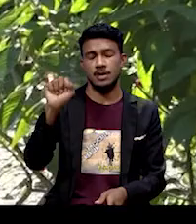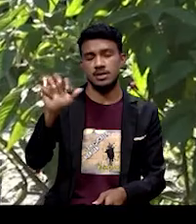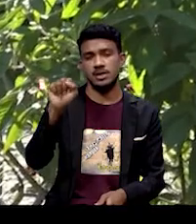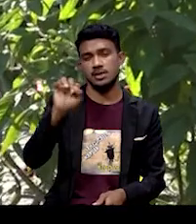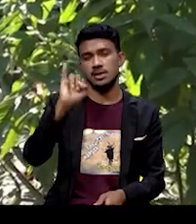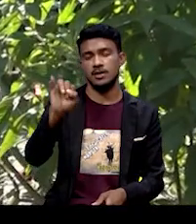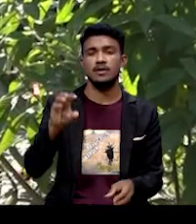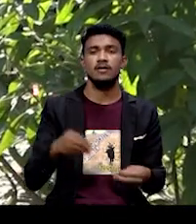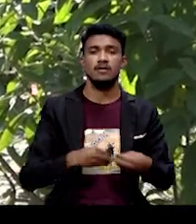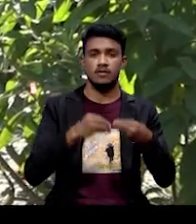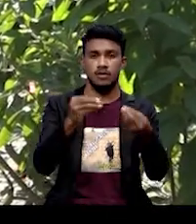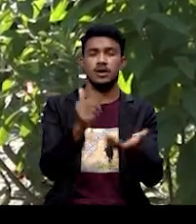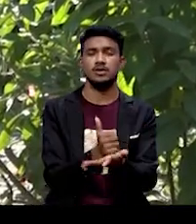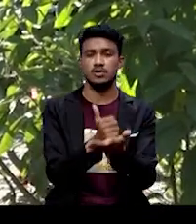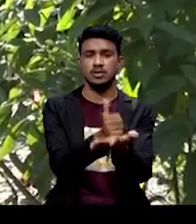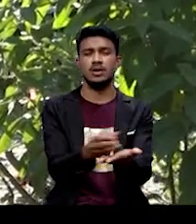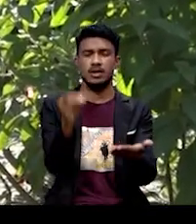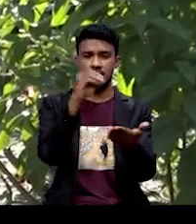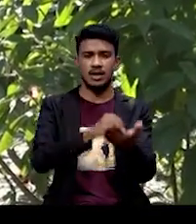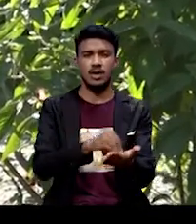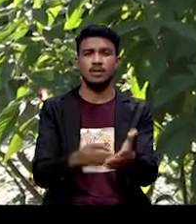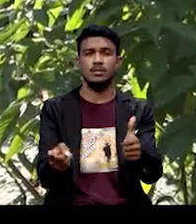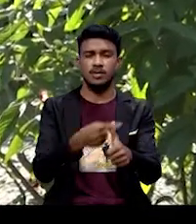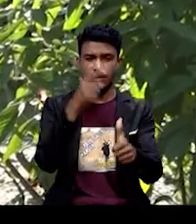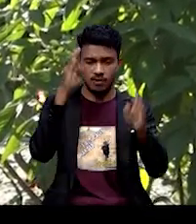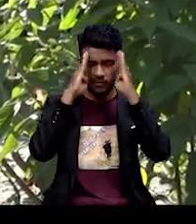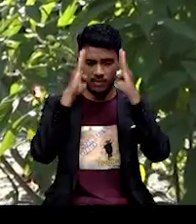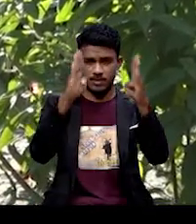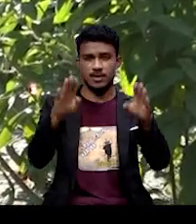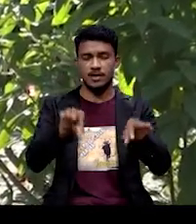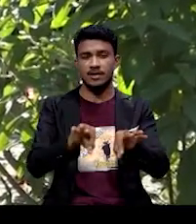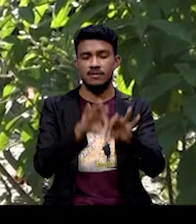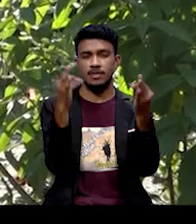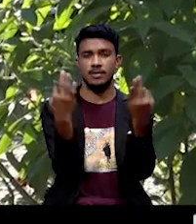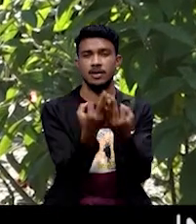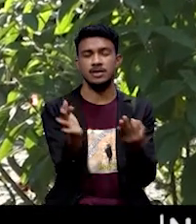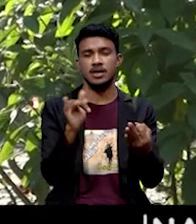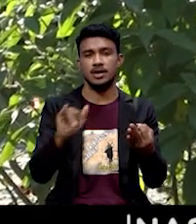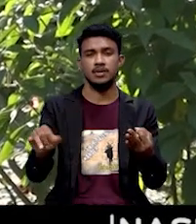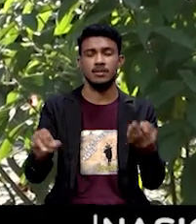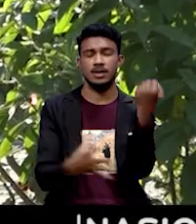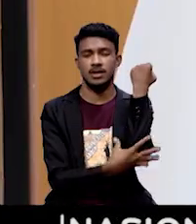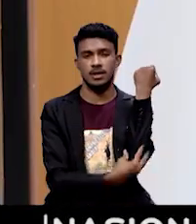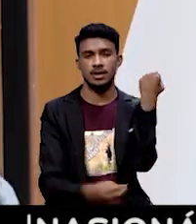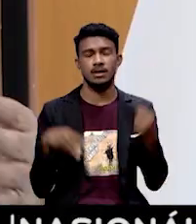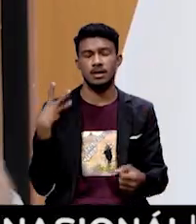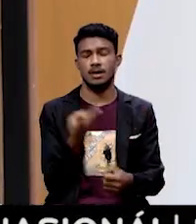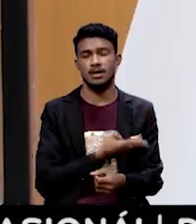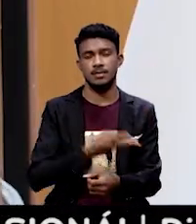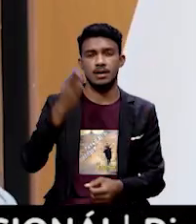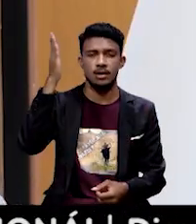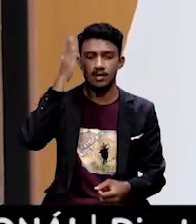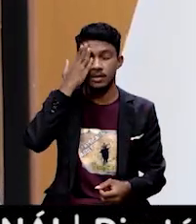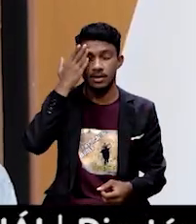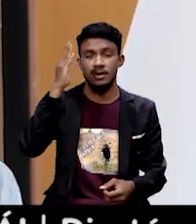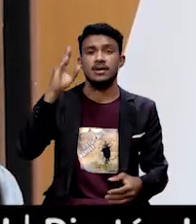foi assistência social, tau prioridade liu ba família sene vulnerável. De nema kami hanui atu depois